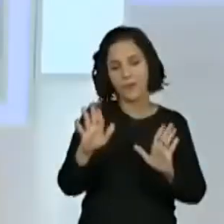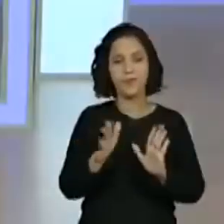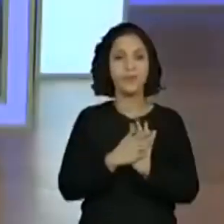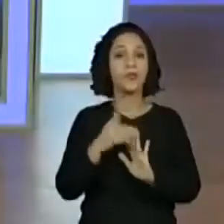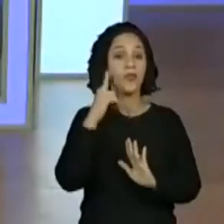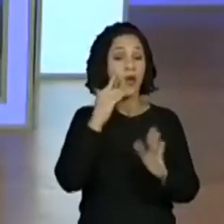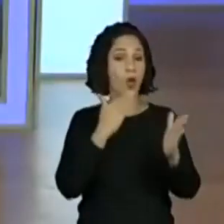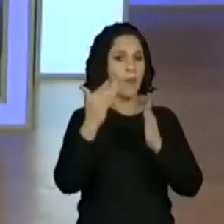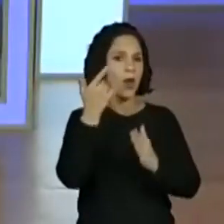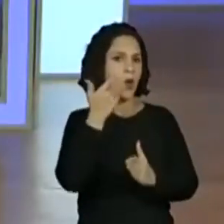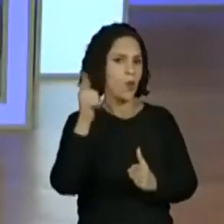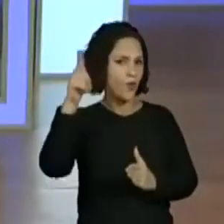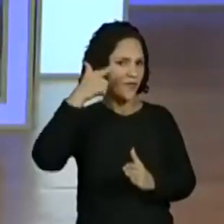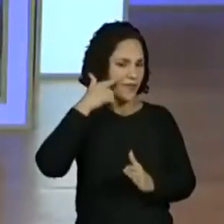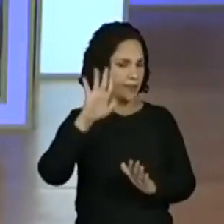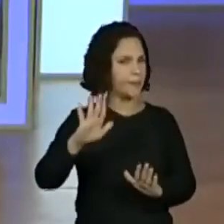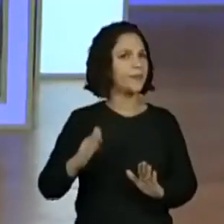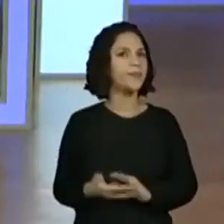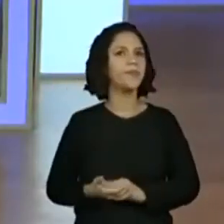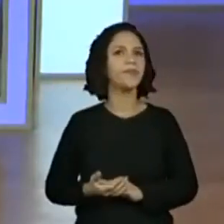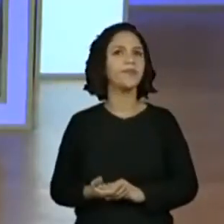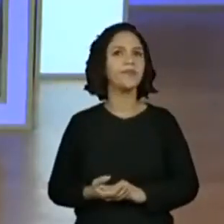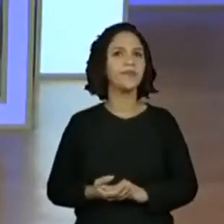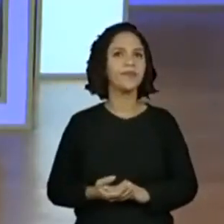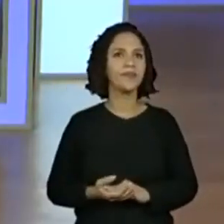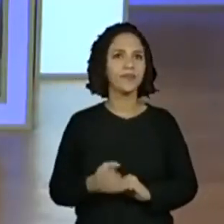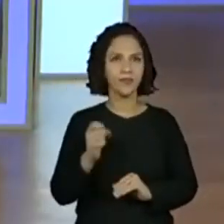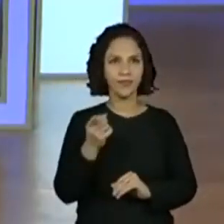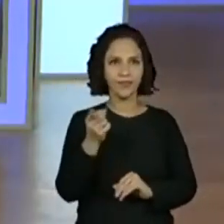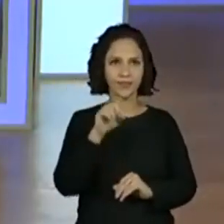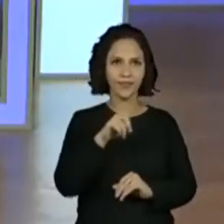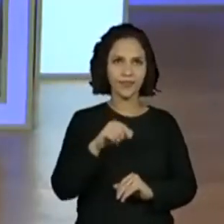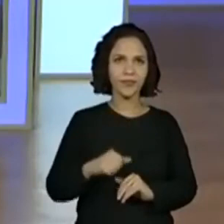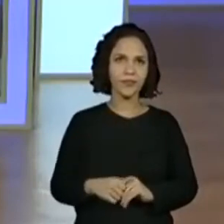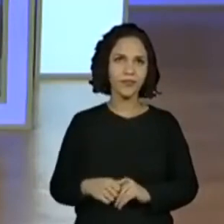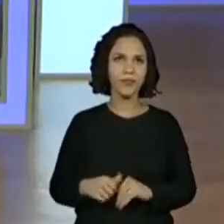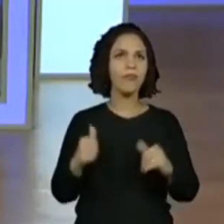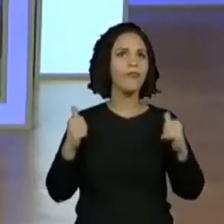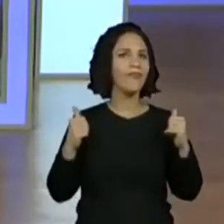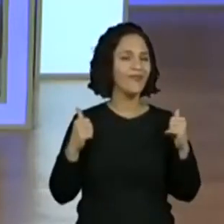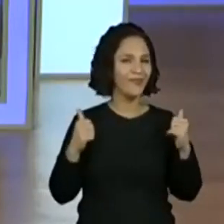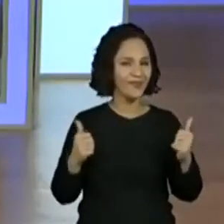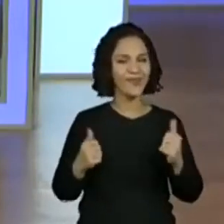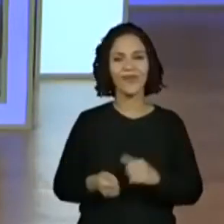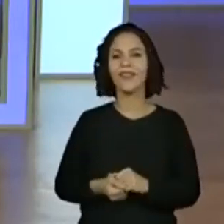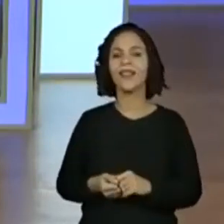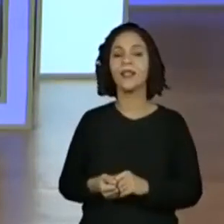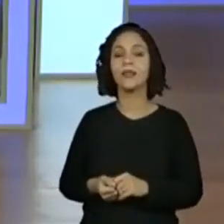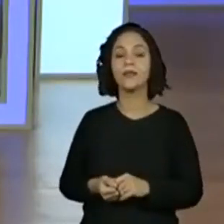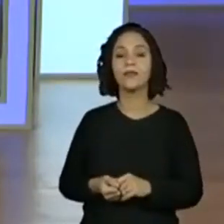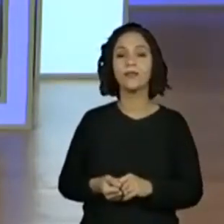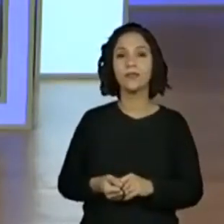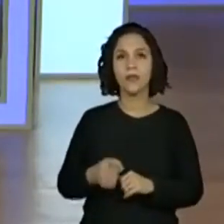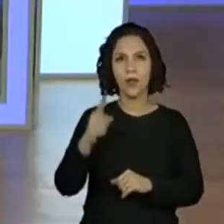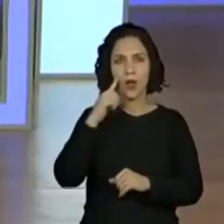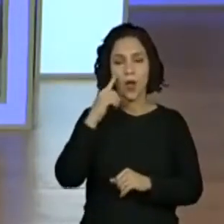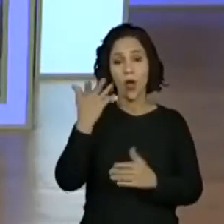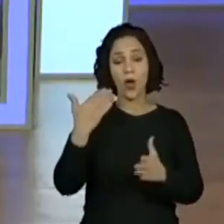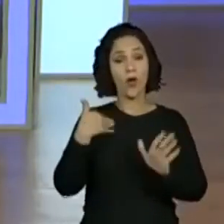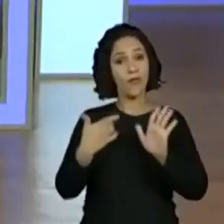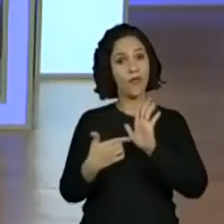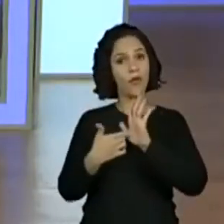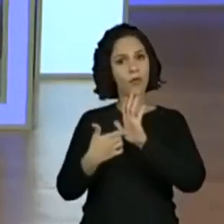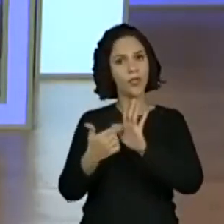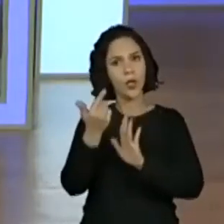comparar? Vamos ler aí a outra notícia. Isso. Agora foi para o seu lado. Obrigada, okay, professora. Então mesmo. Eu vou trazer para eles